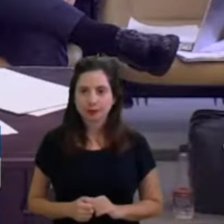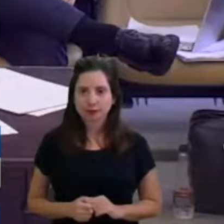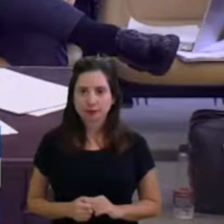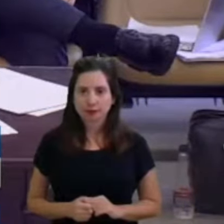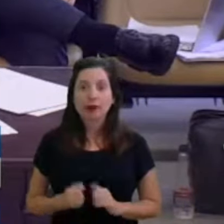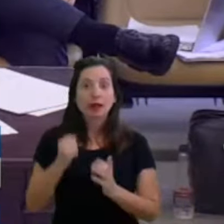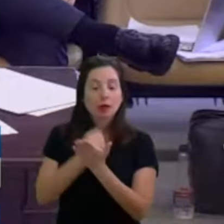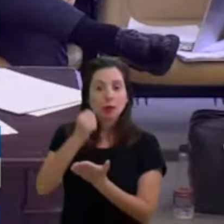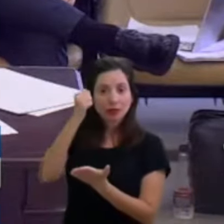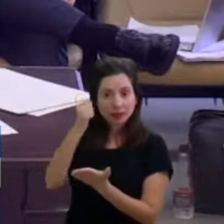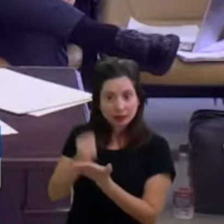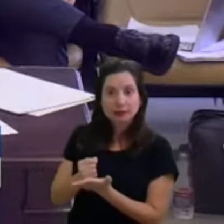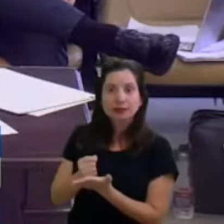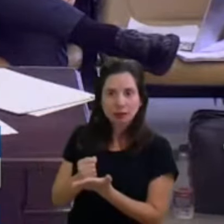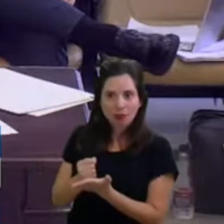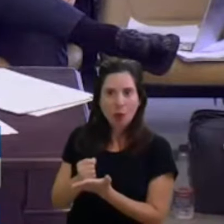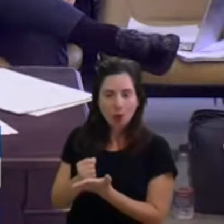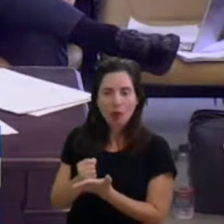de R$ 1,5 milhão.